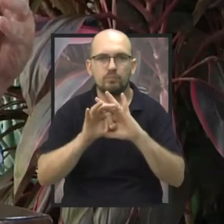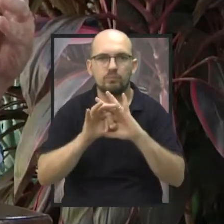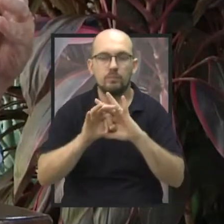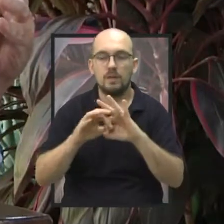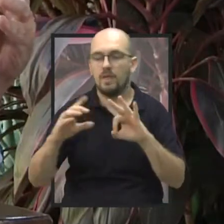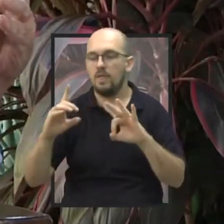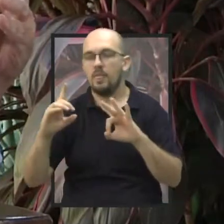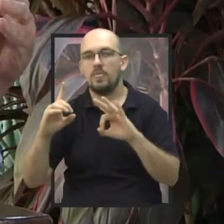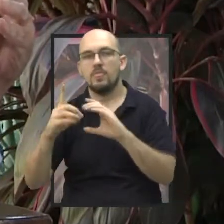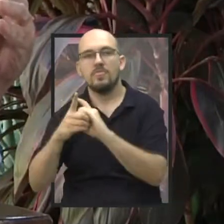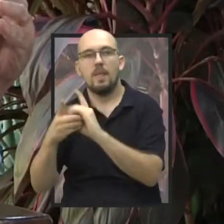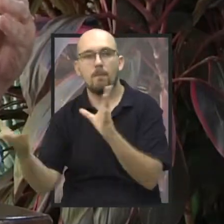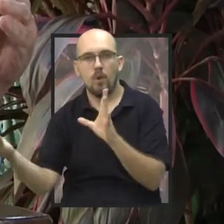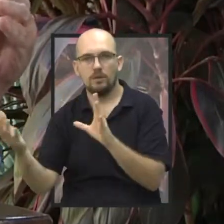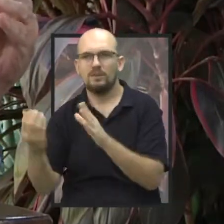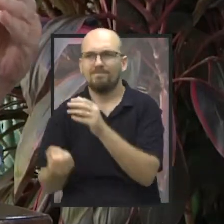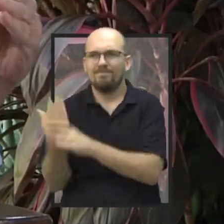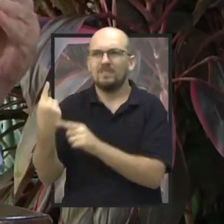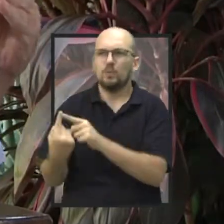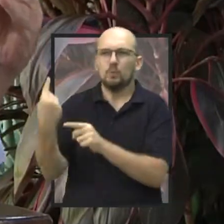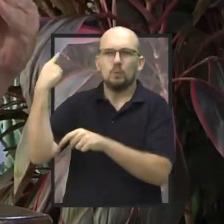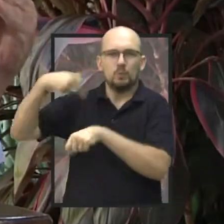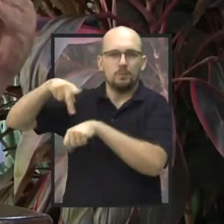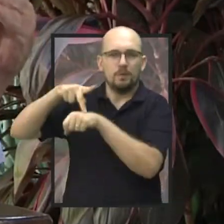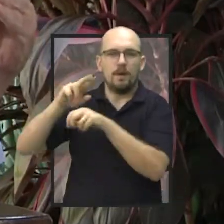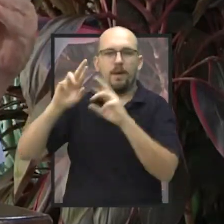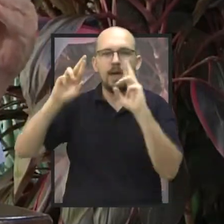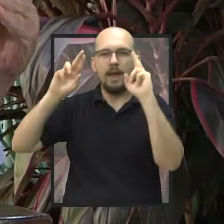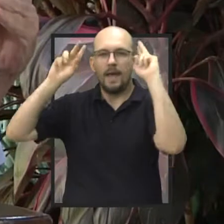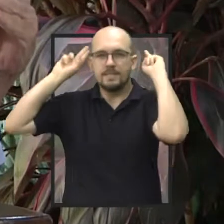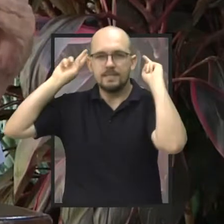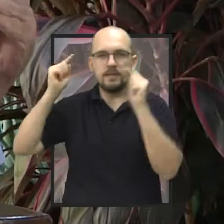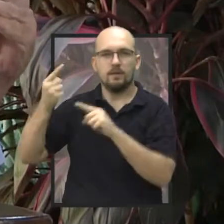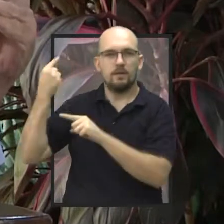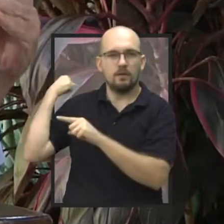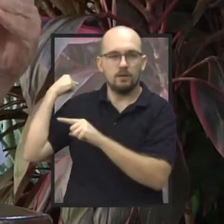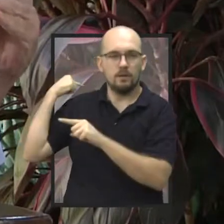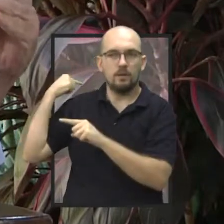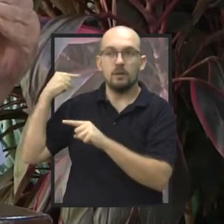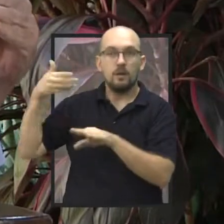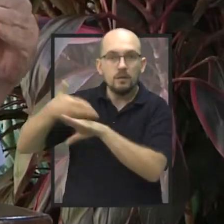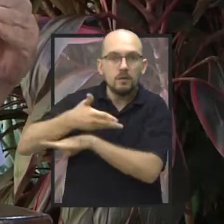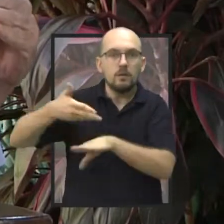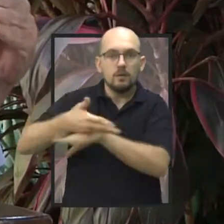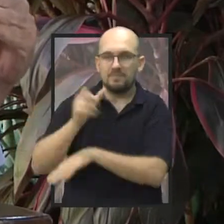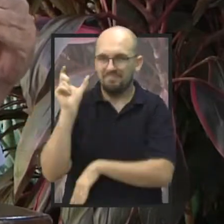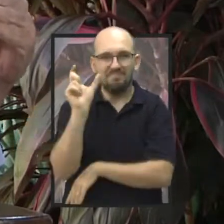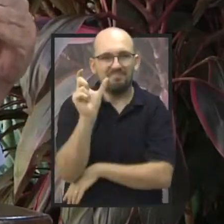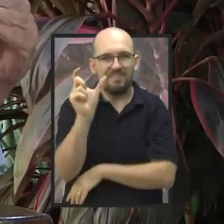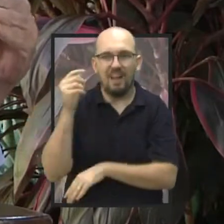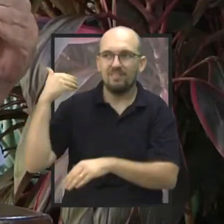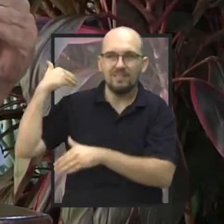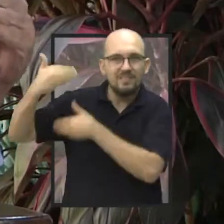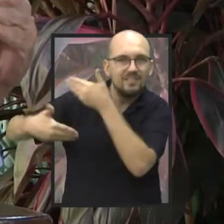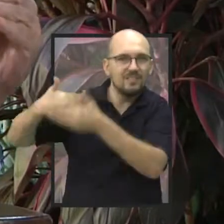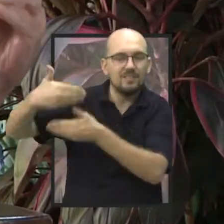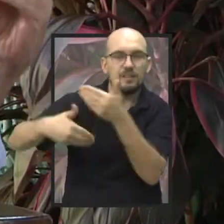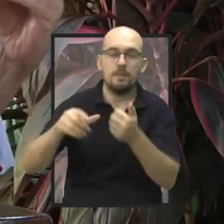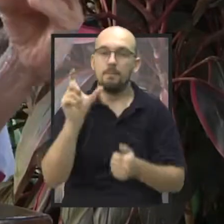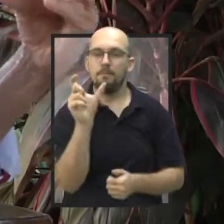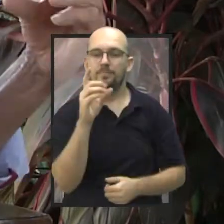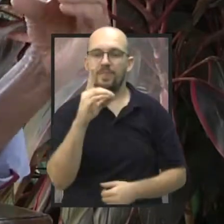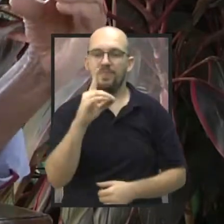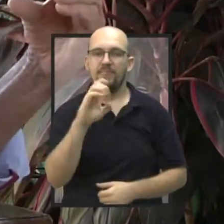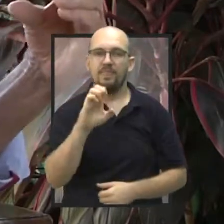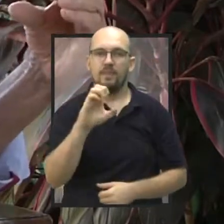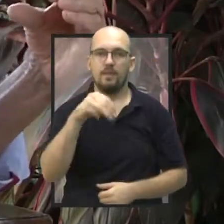da democracia que nasceu lá na Grécia, essa definição, essa participação, essa nomenclatura democracia, ela